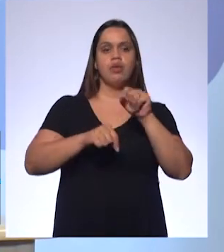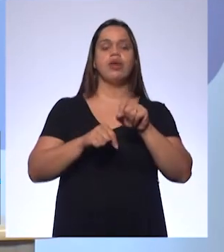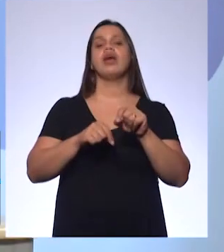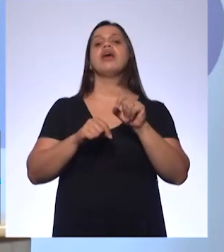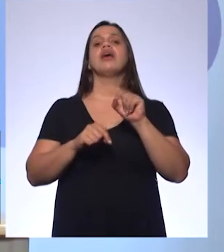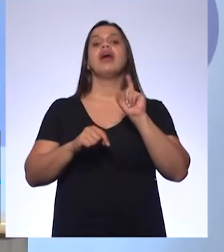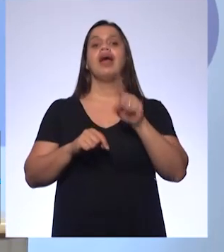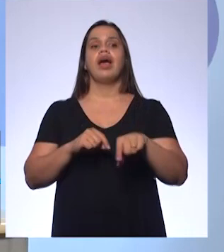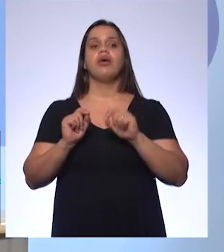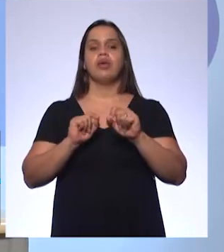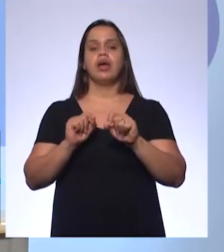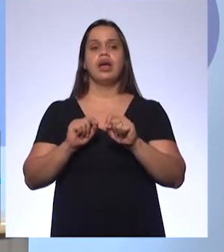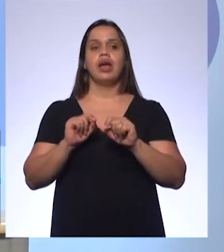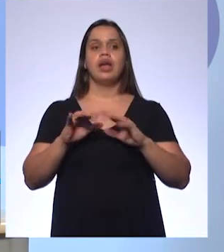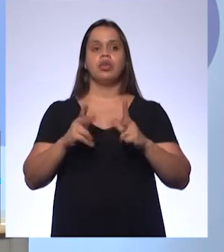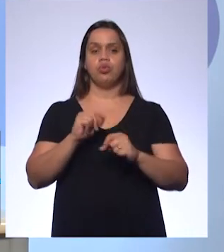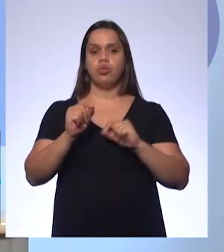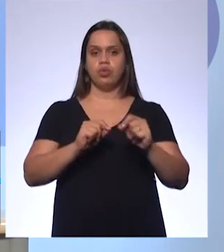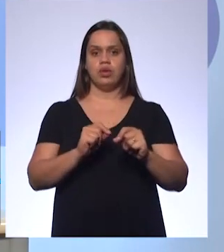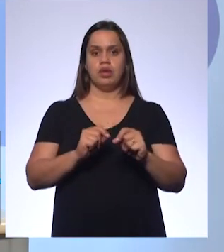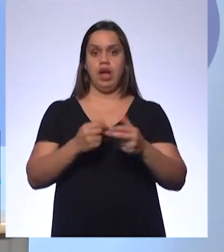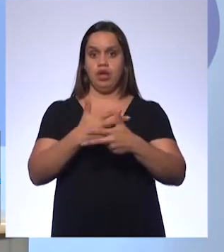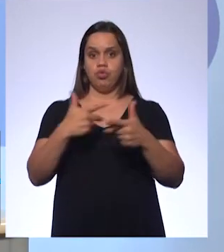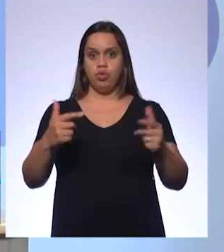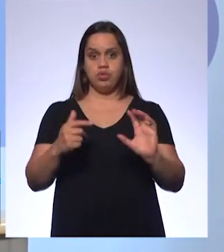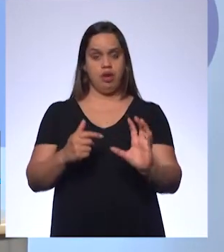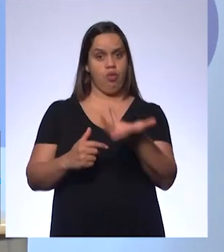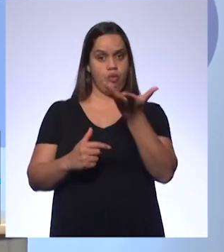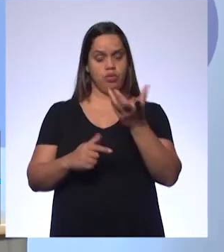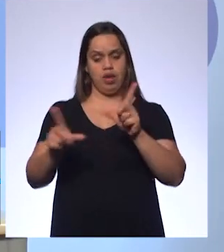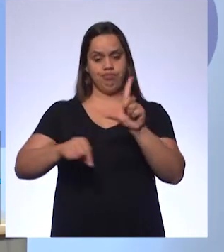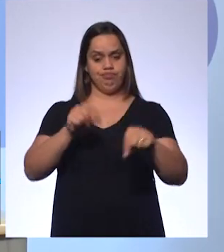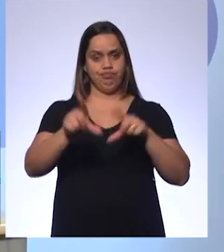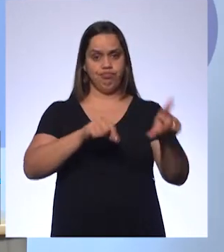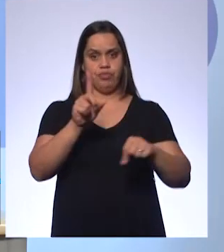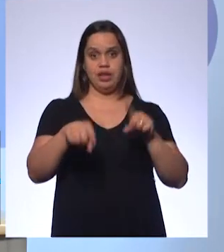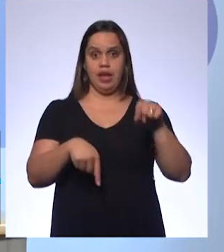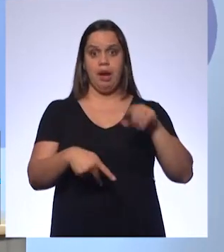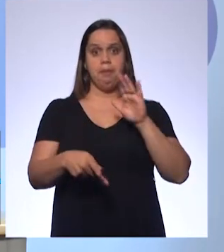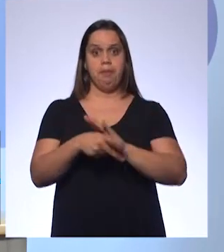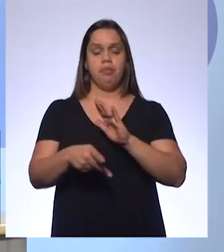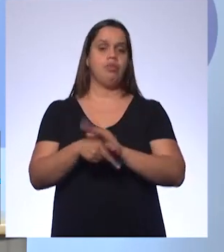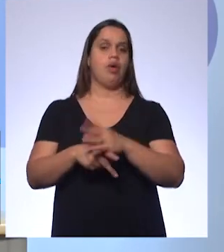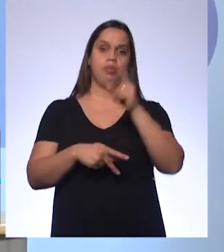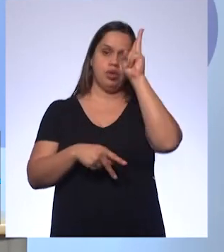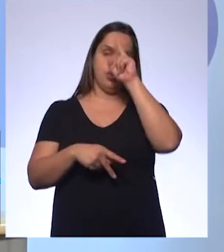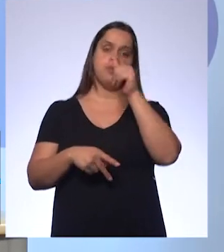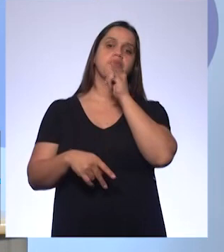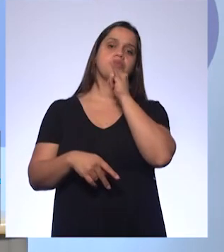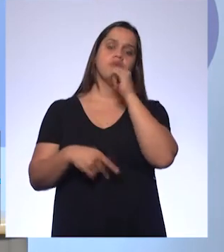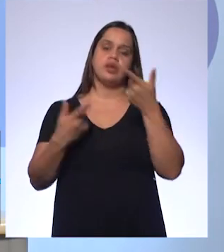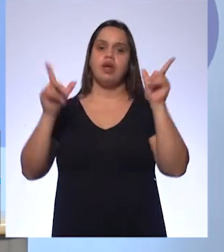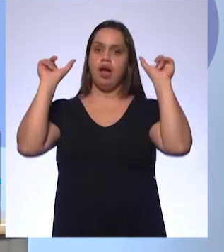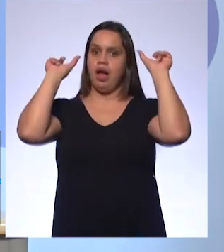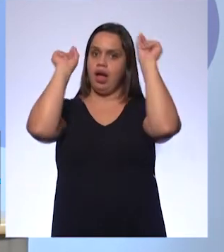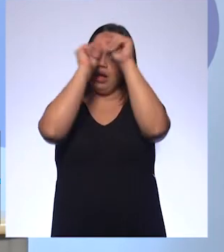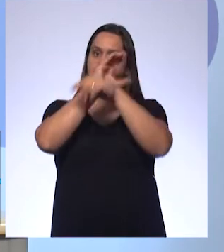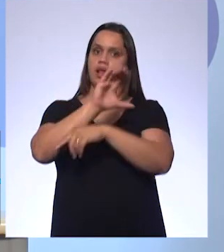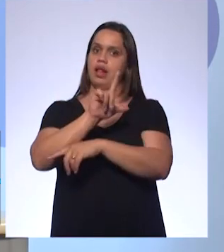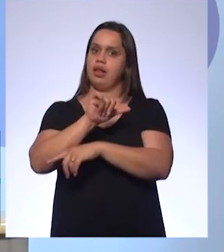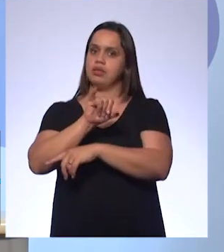os fatos que de fato serão históricos. Então, exemplo, a Grécia Clássica. Nós